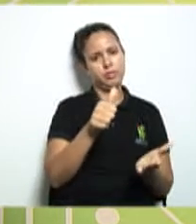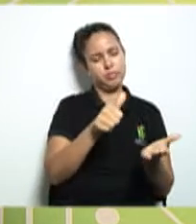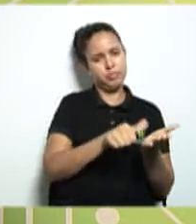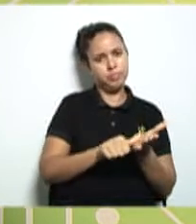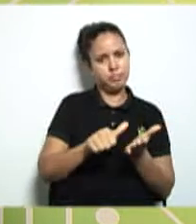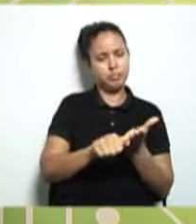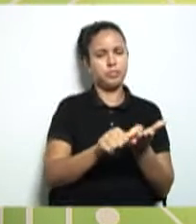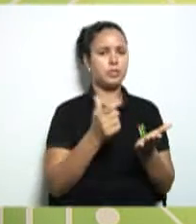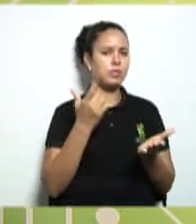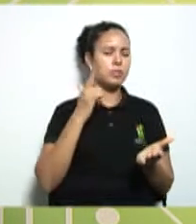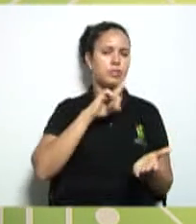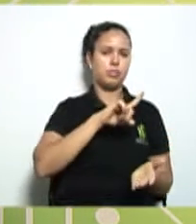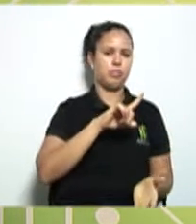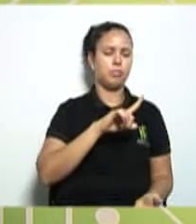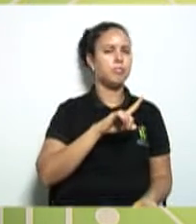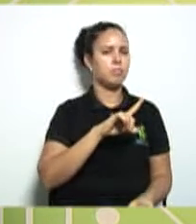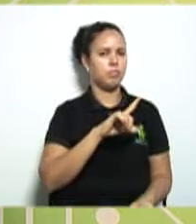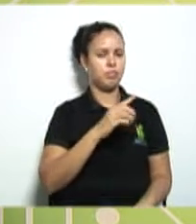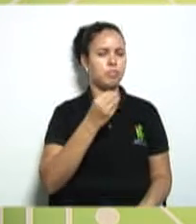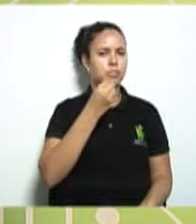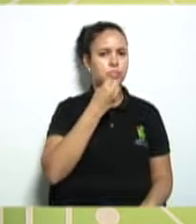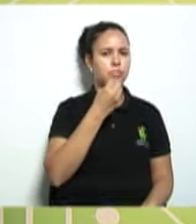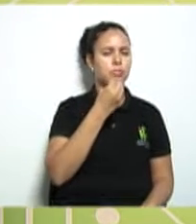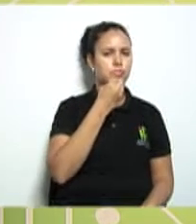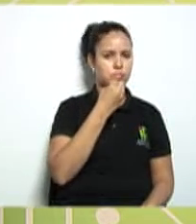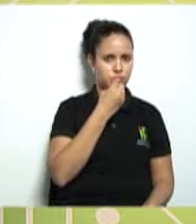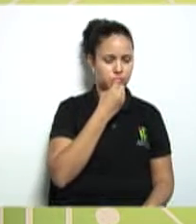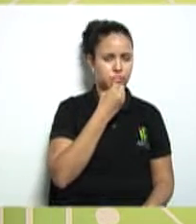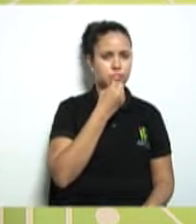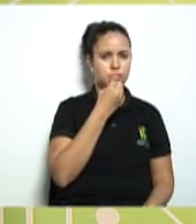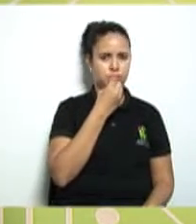mais vantagens